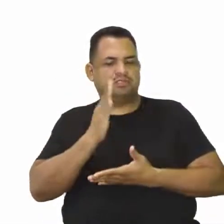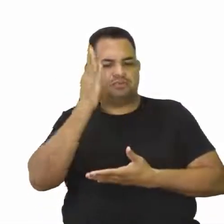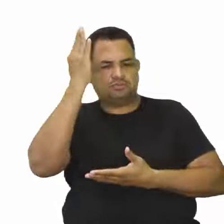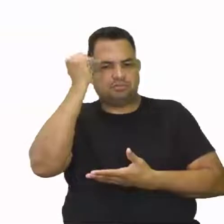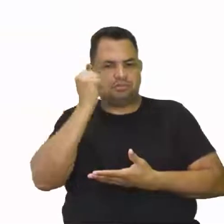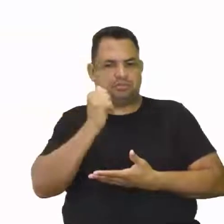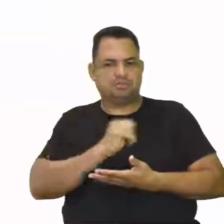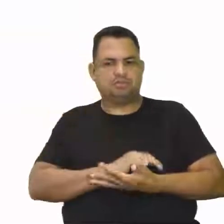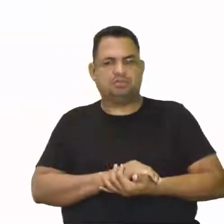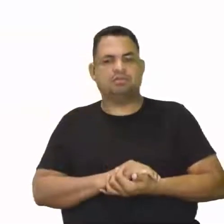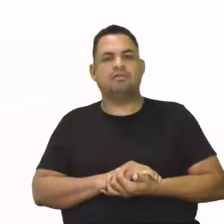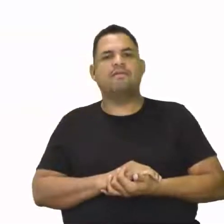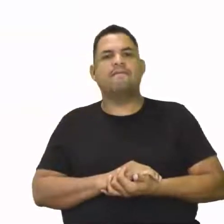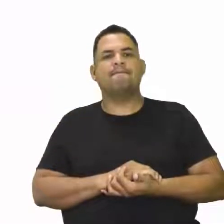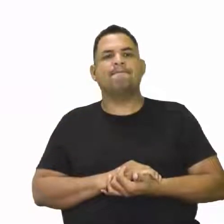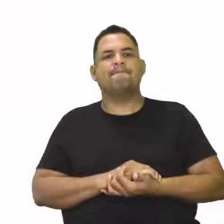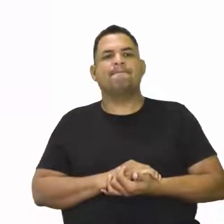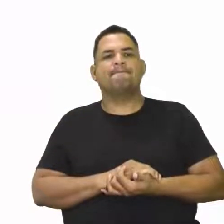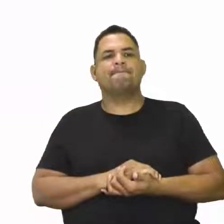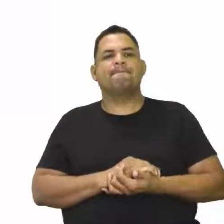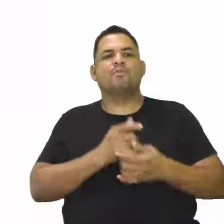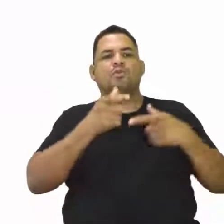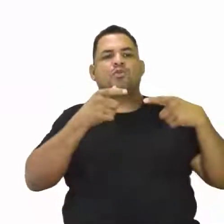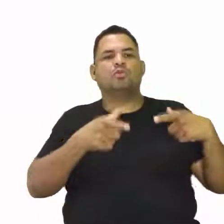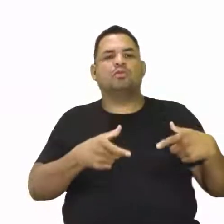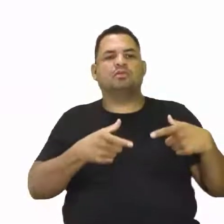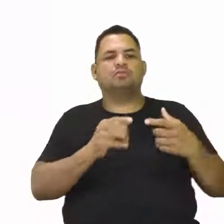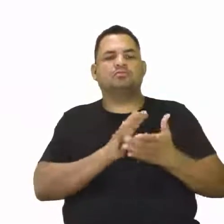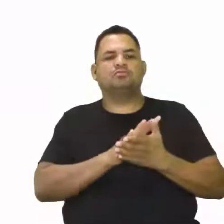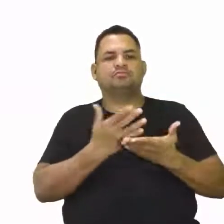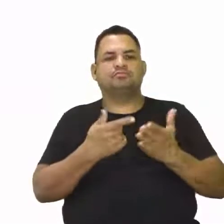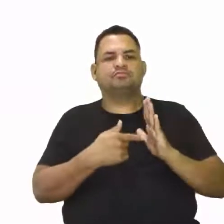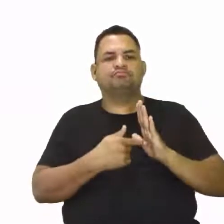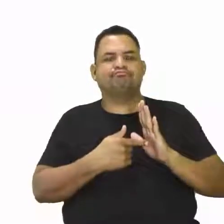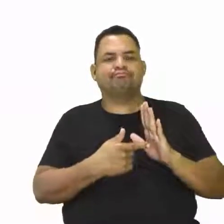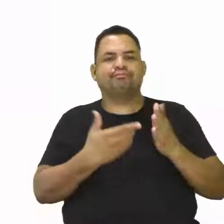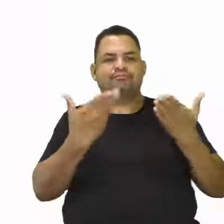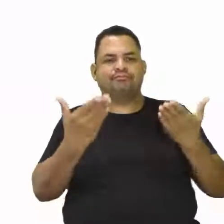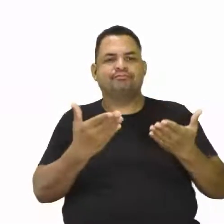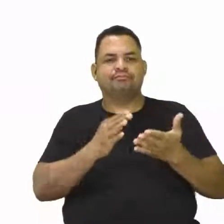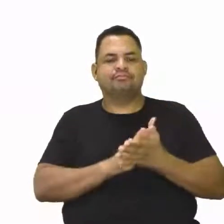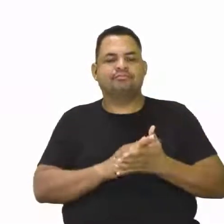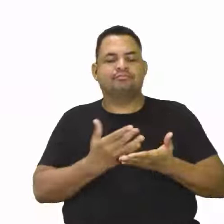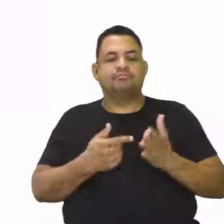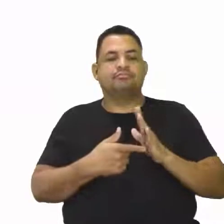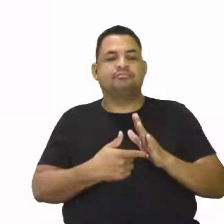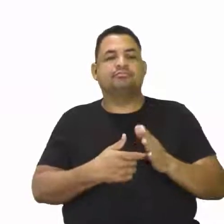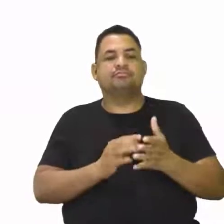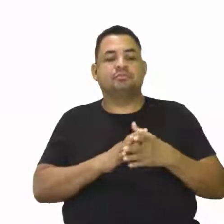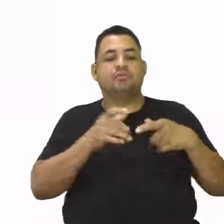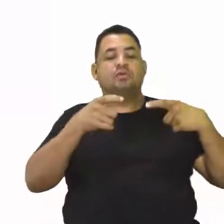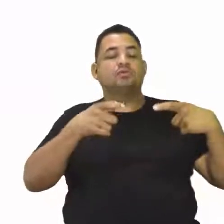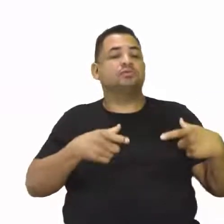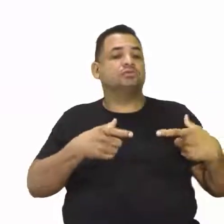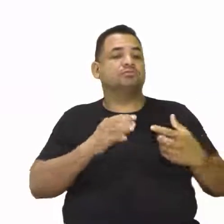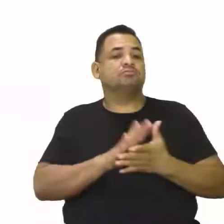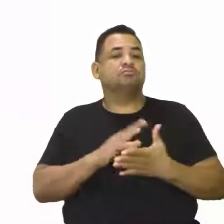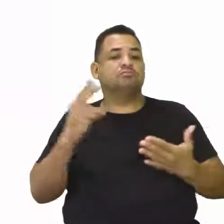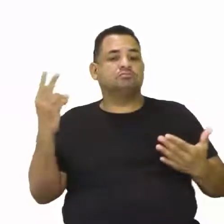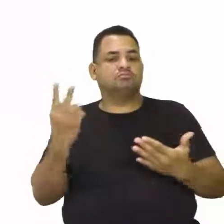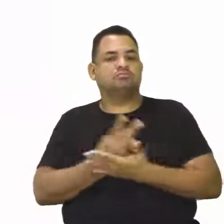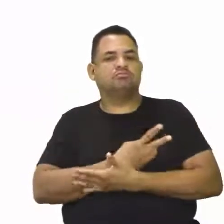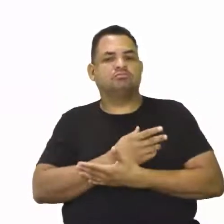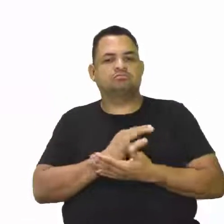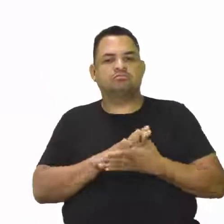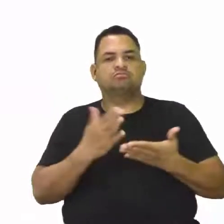sabia. De lugar. Claro que o nome já diz tudo, né? Vai indicar o quê? Local, onde se executa